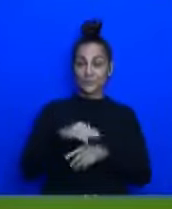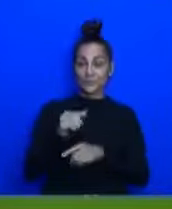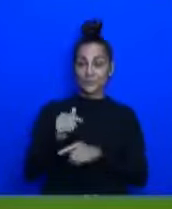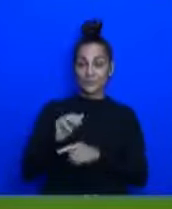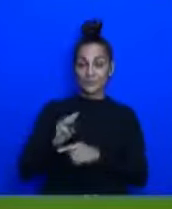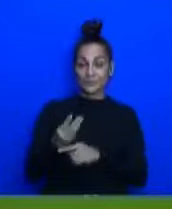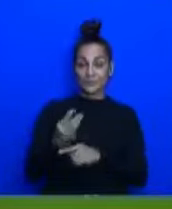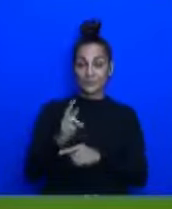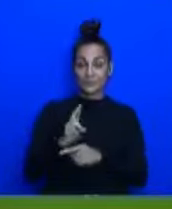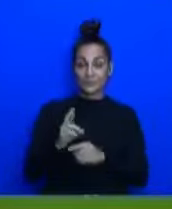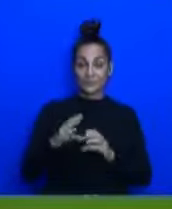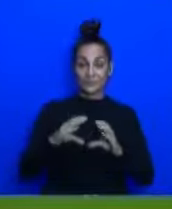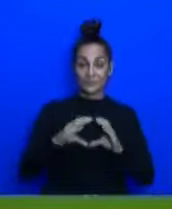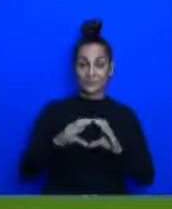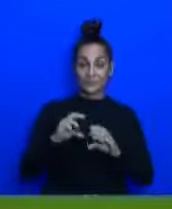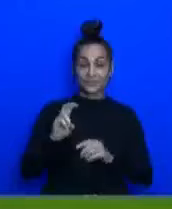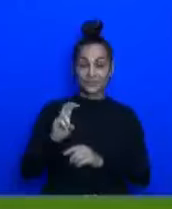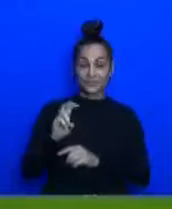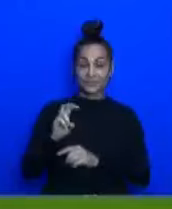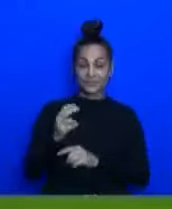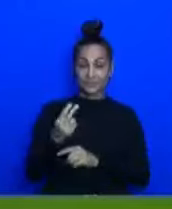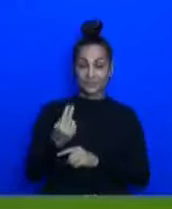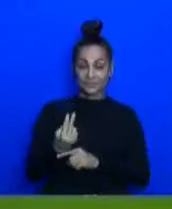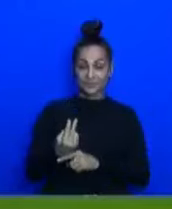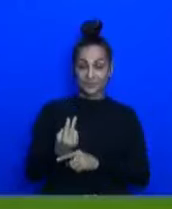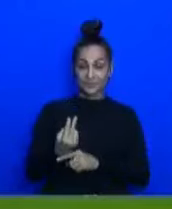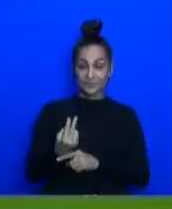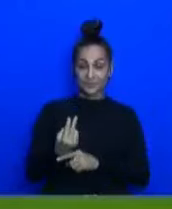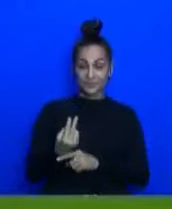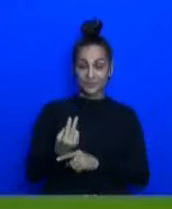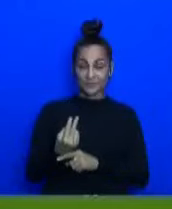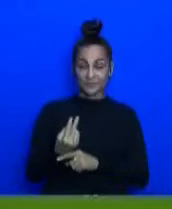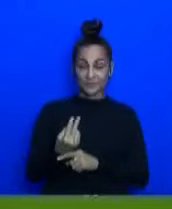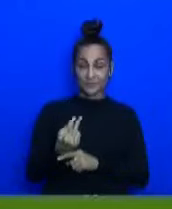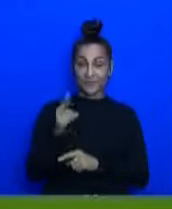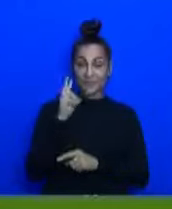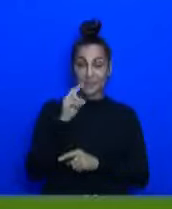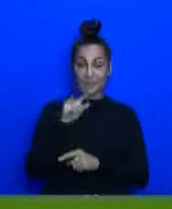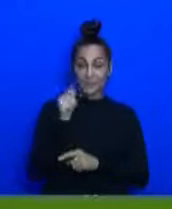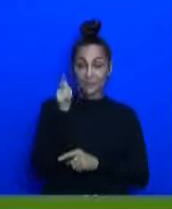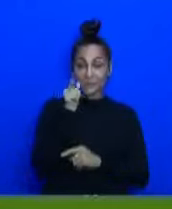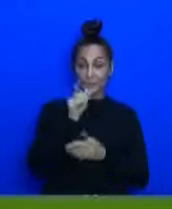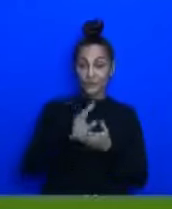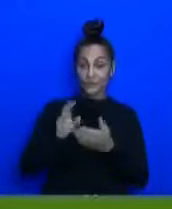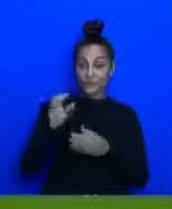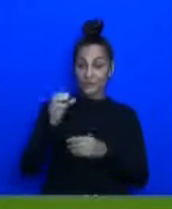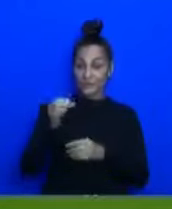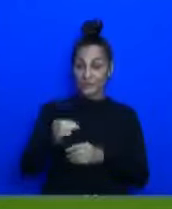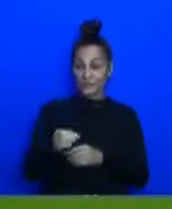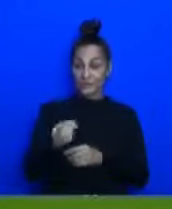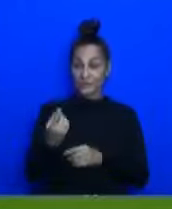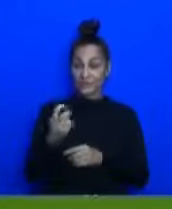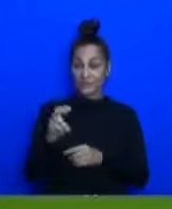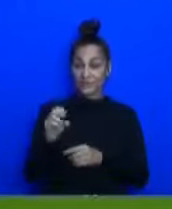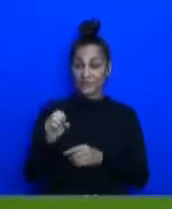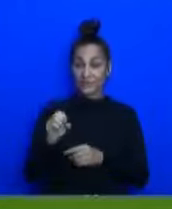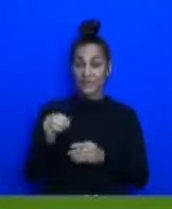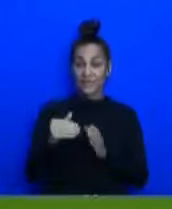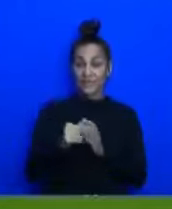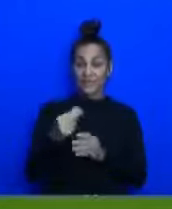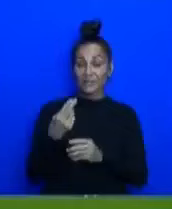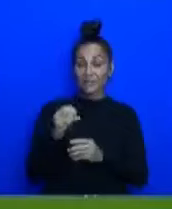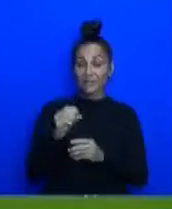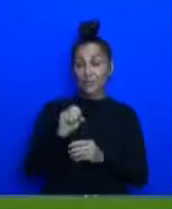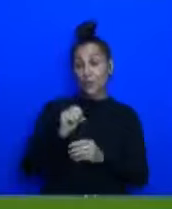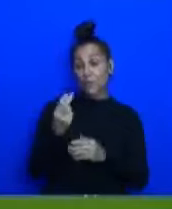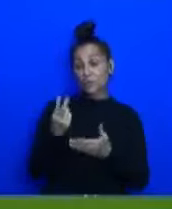7 milhões de reais. 52. 52 a dezena sorteada. Lembrando que você ganha se acertar de 15 a 20 ou se não acertar